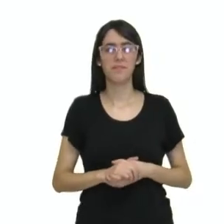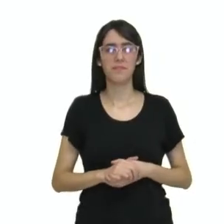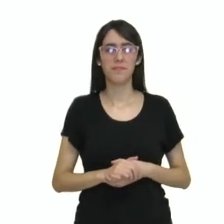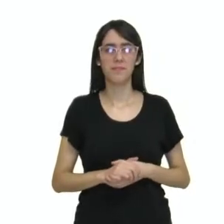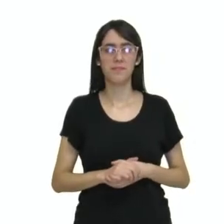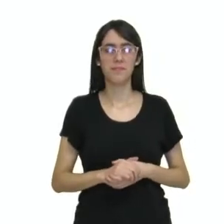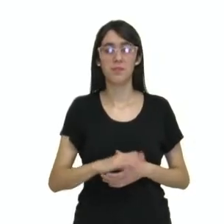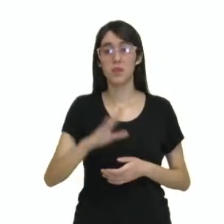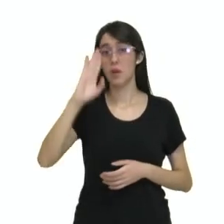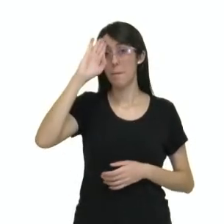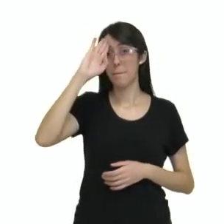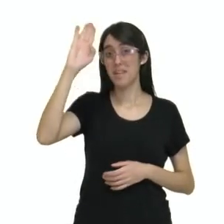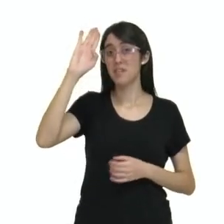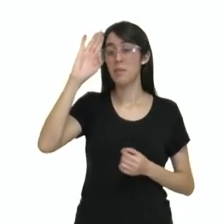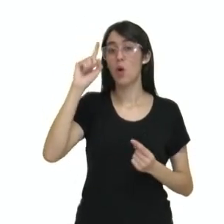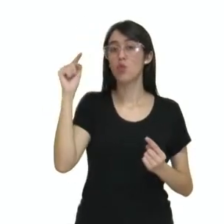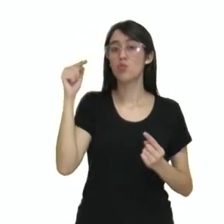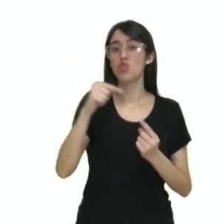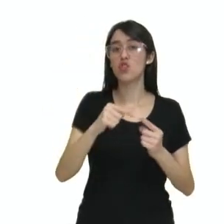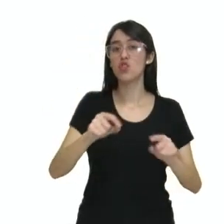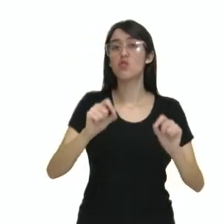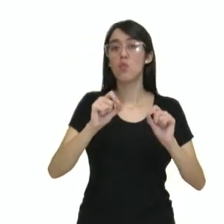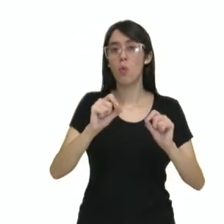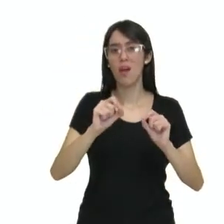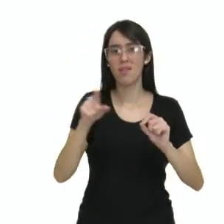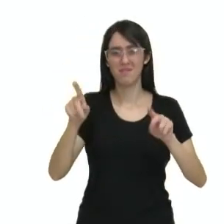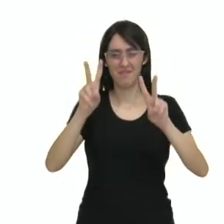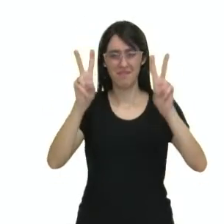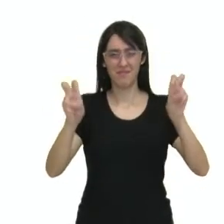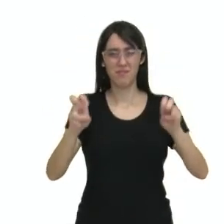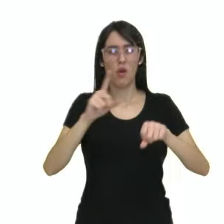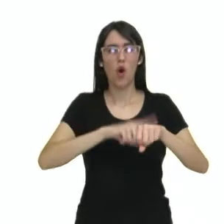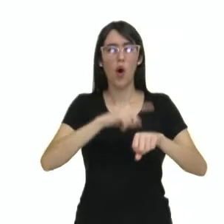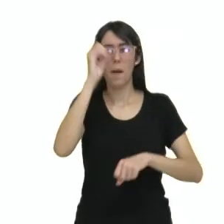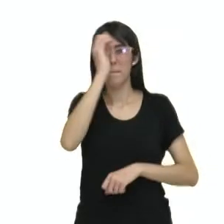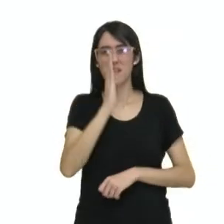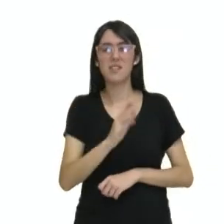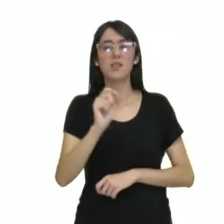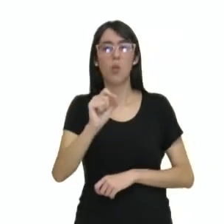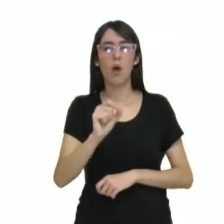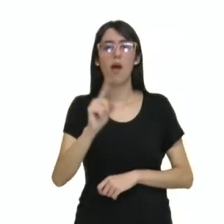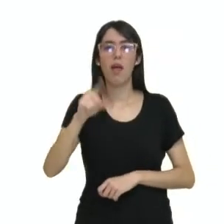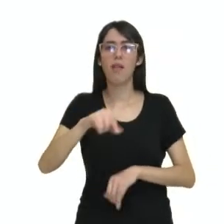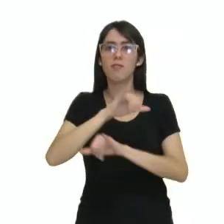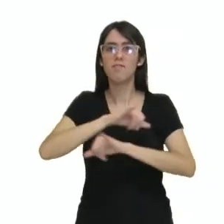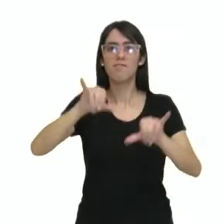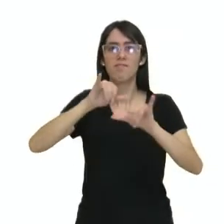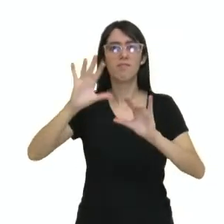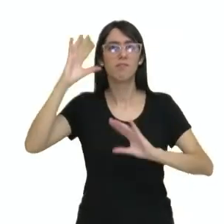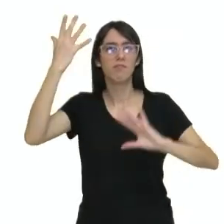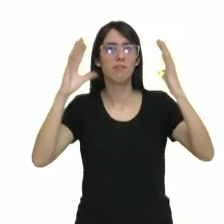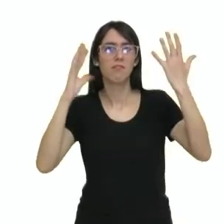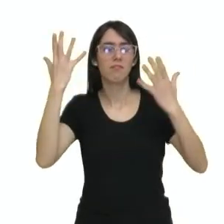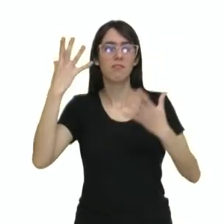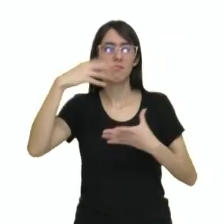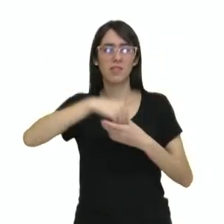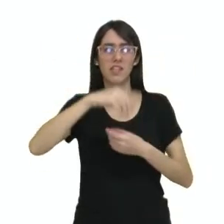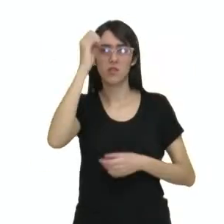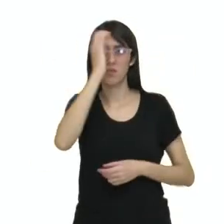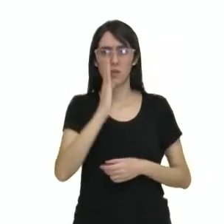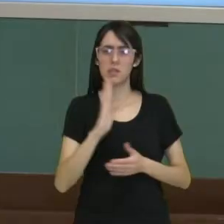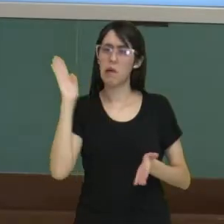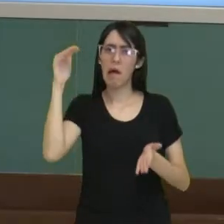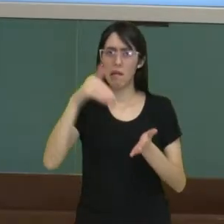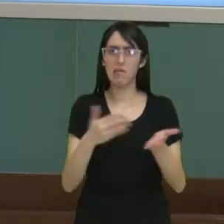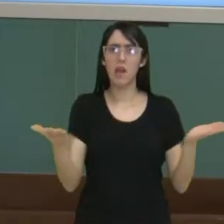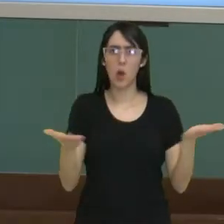Os principais objetivos, né, pessoal, da Hora do Brasil era divulgar os principais acontecimentos do país, né, até hoje,